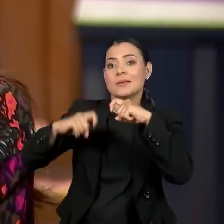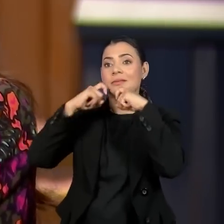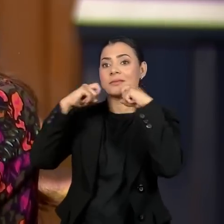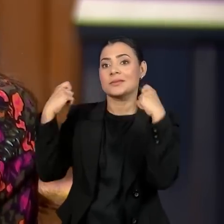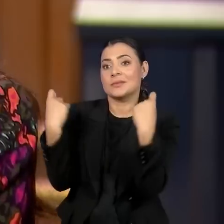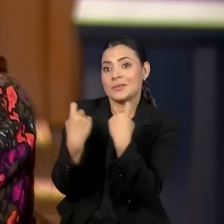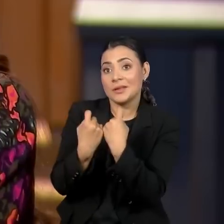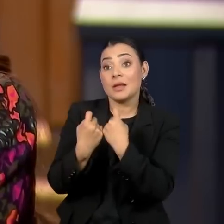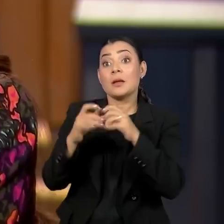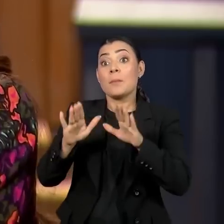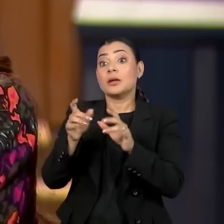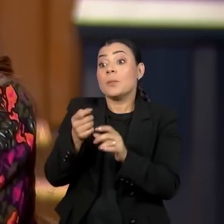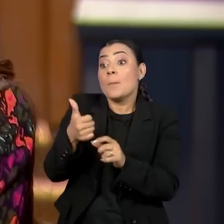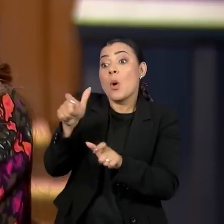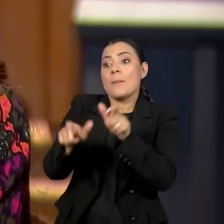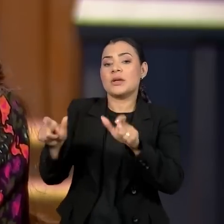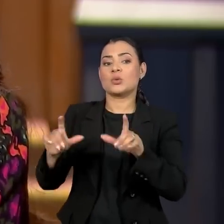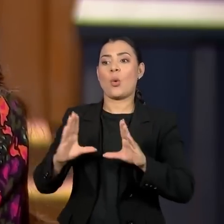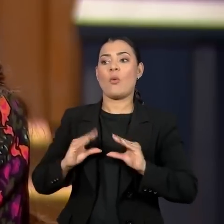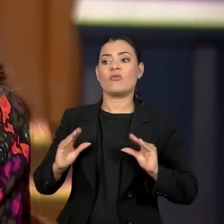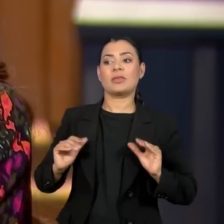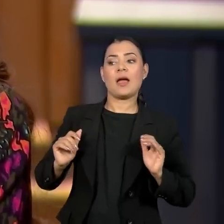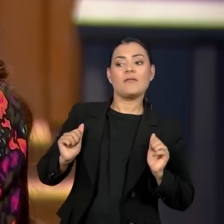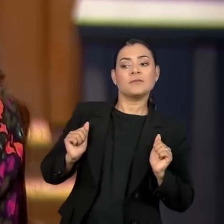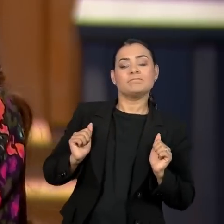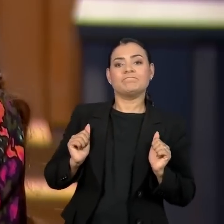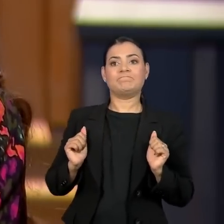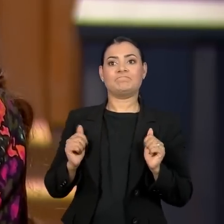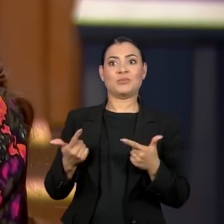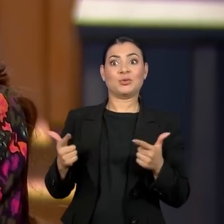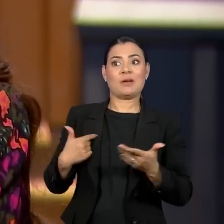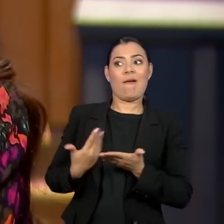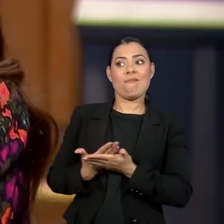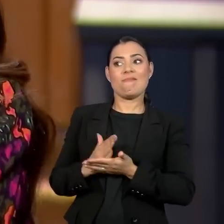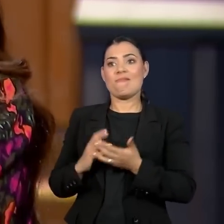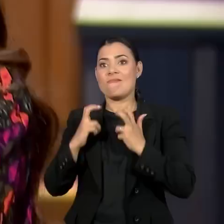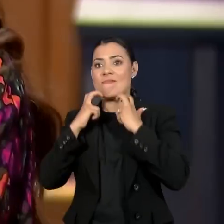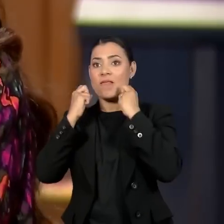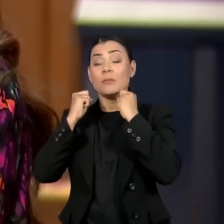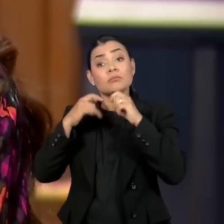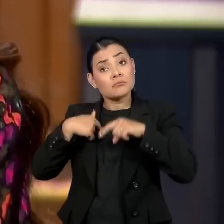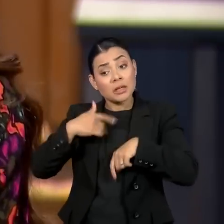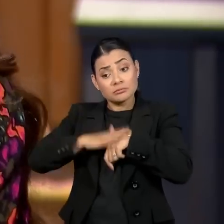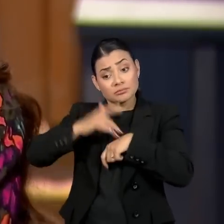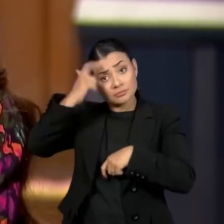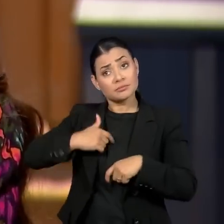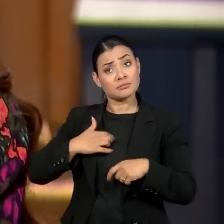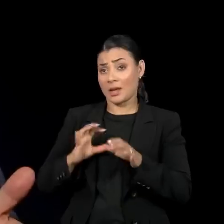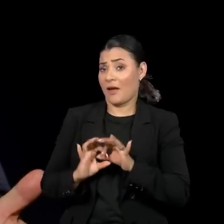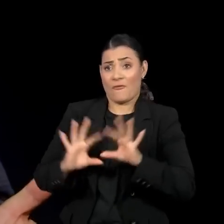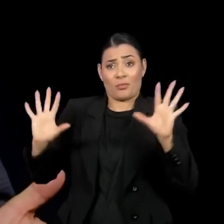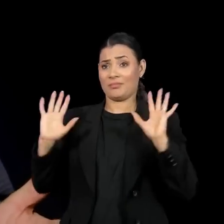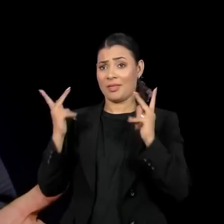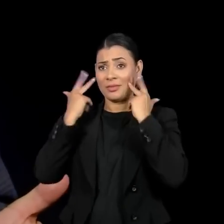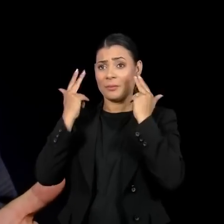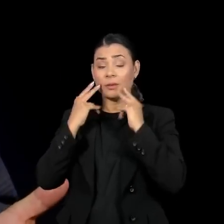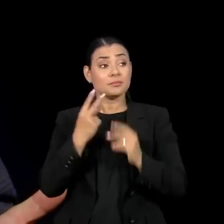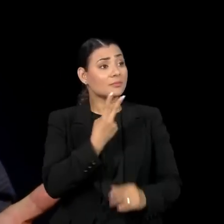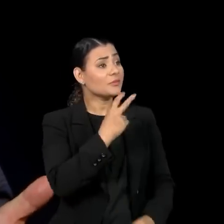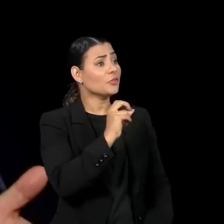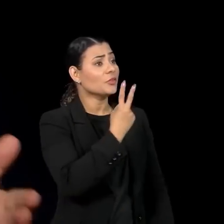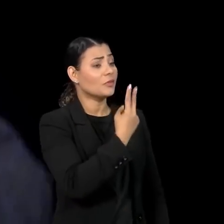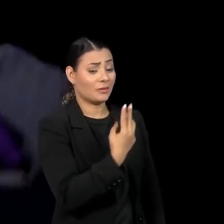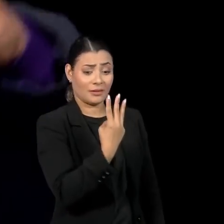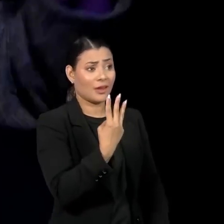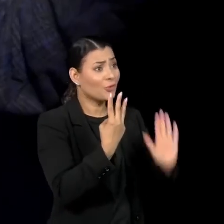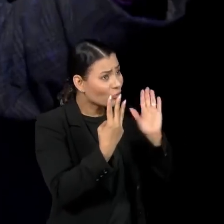mas que poucas pessoas se sentiam à vontade nesse lugar. Sim. E para mim era muito à vontade. E nós estamos em 2023,